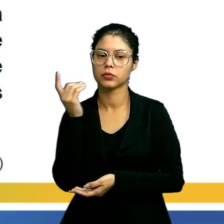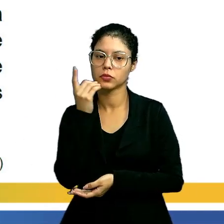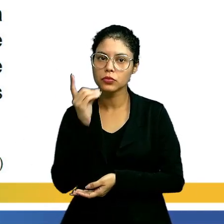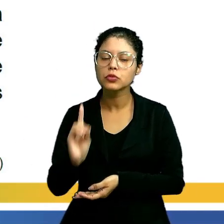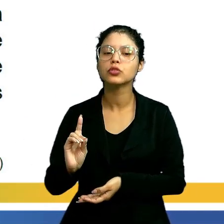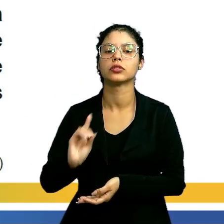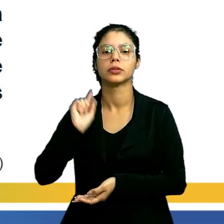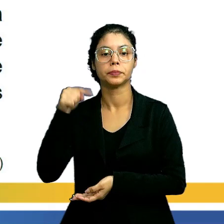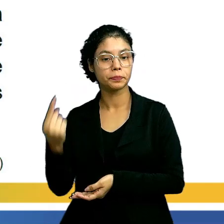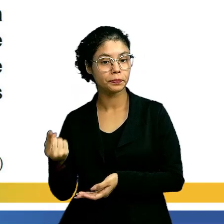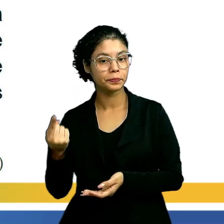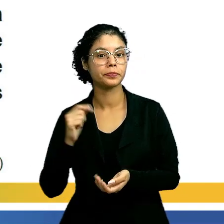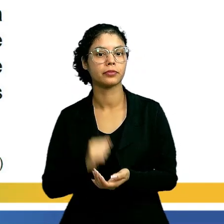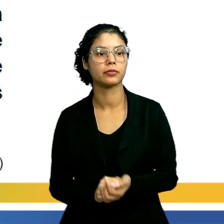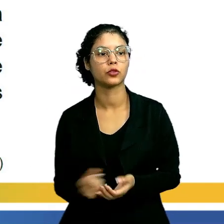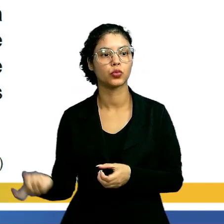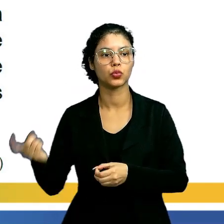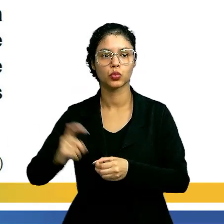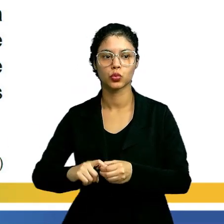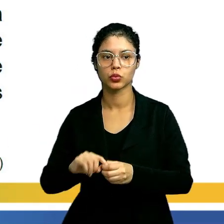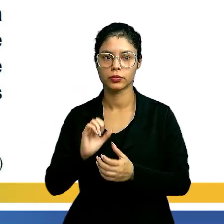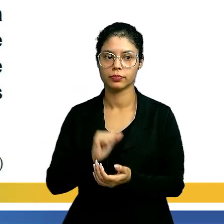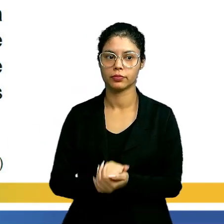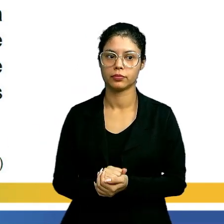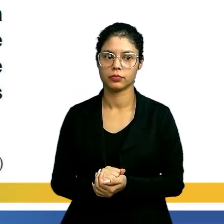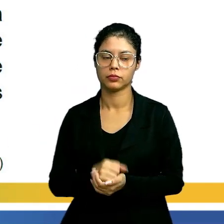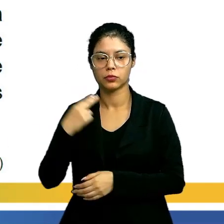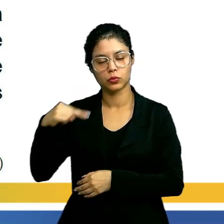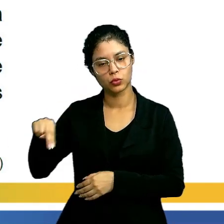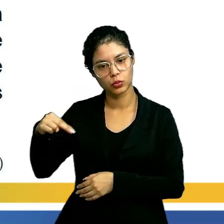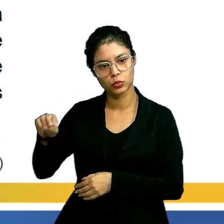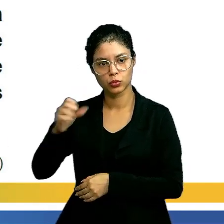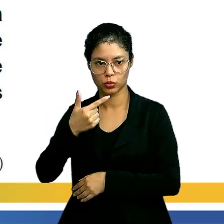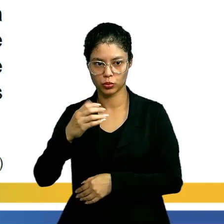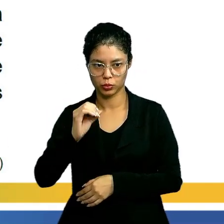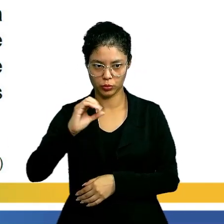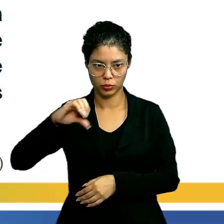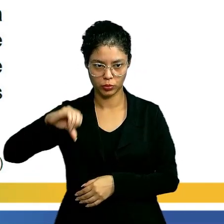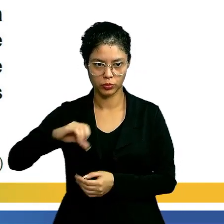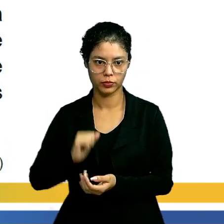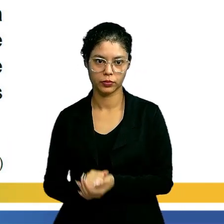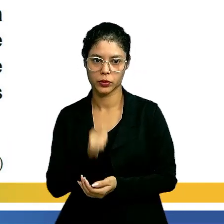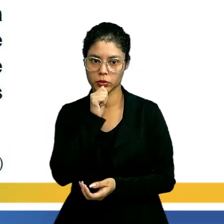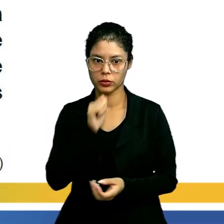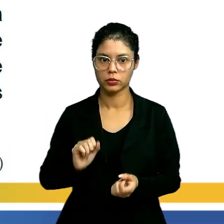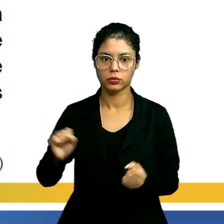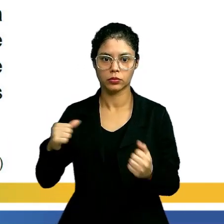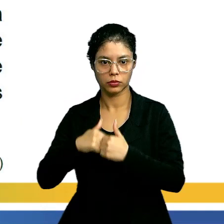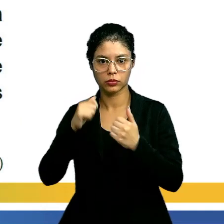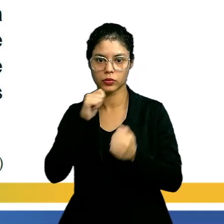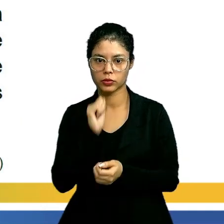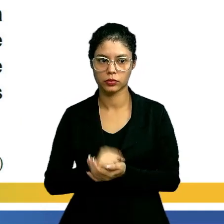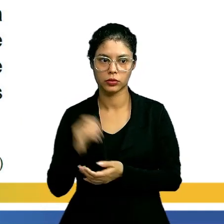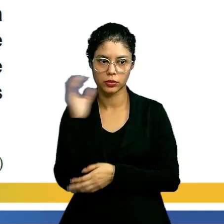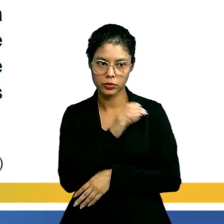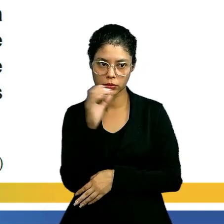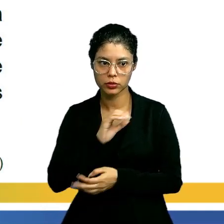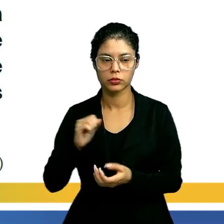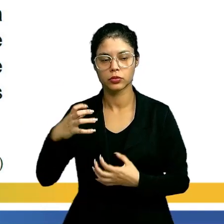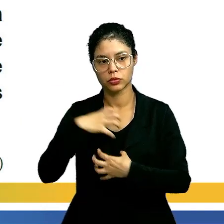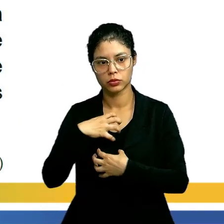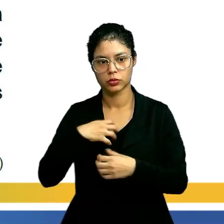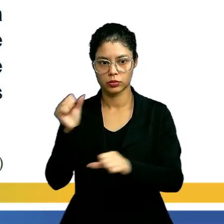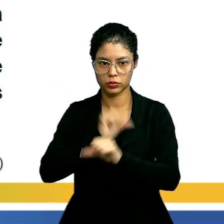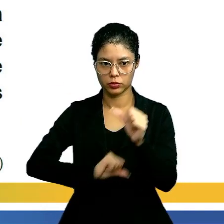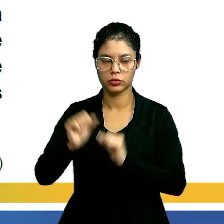sido inaugurado. Voltou a funcionar em novembro de 2009, atingindo sua meta de colisão de prótons acelerados